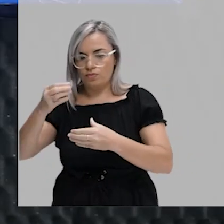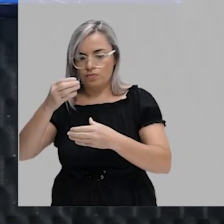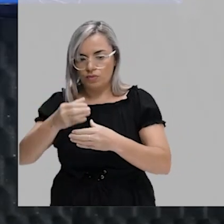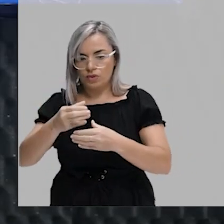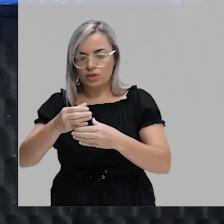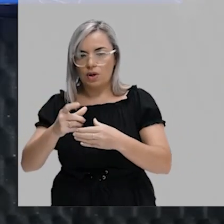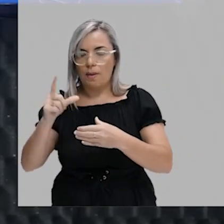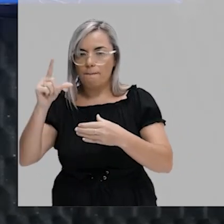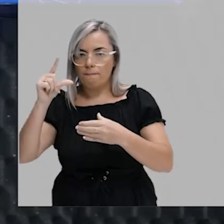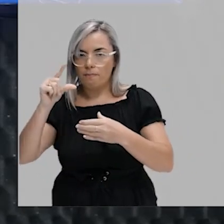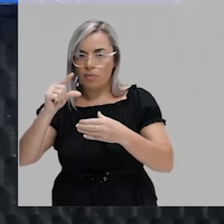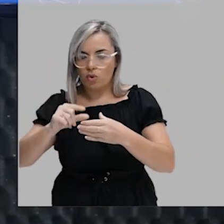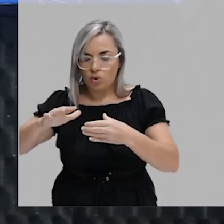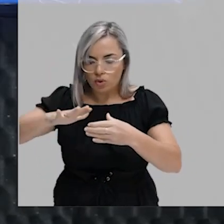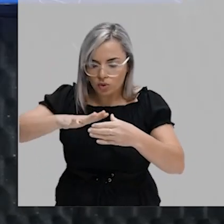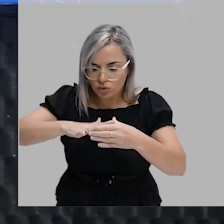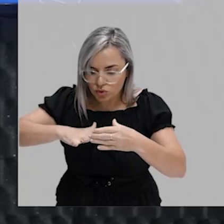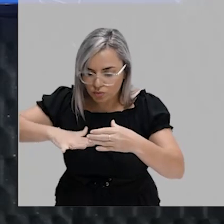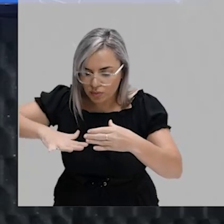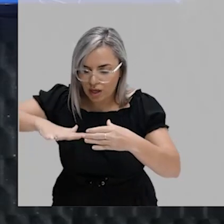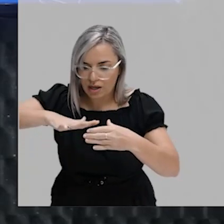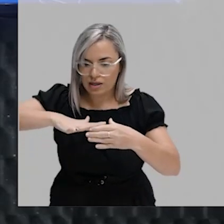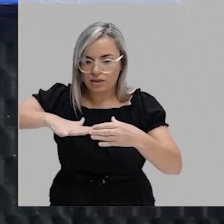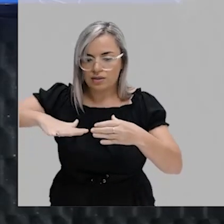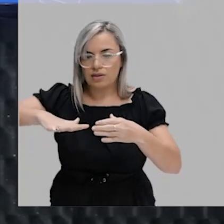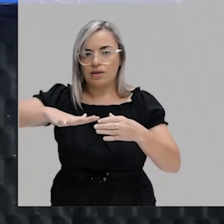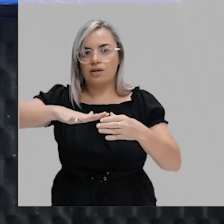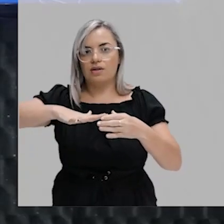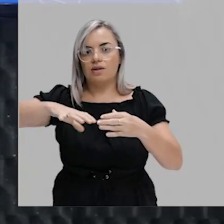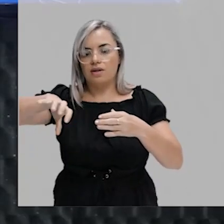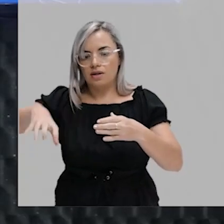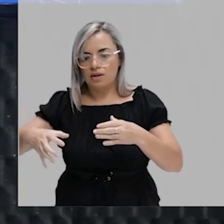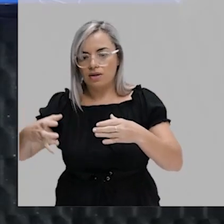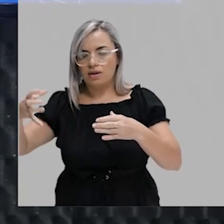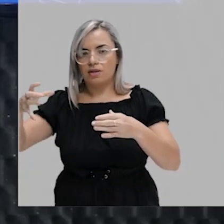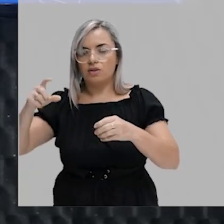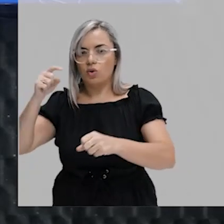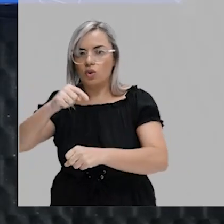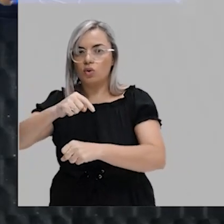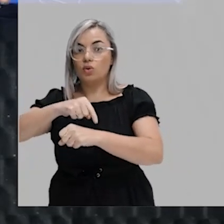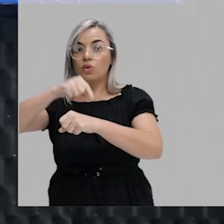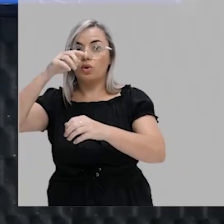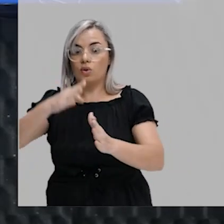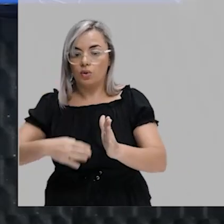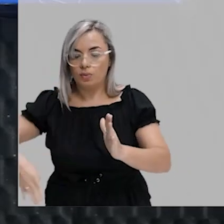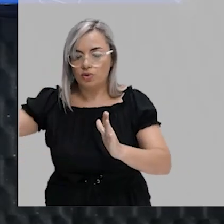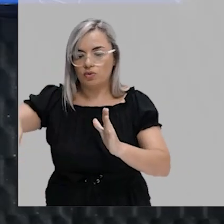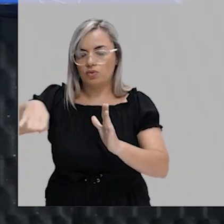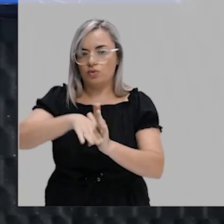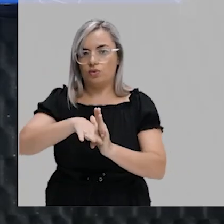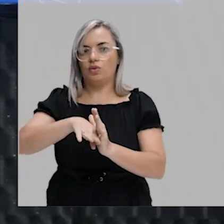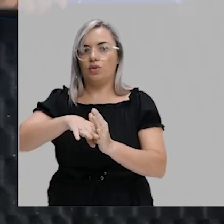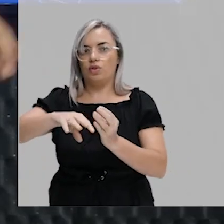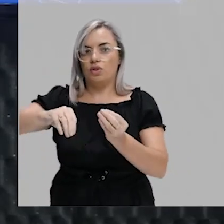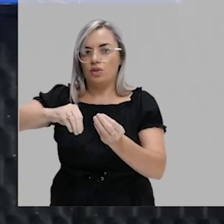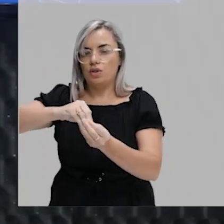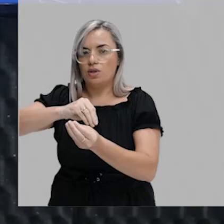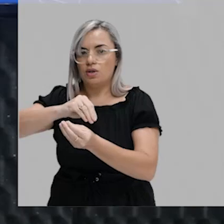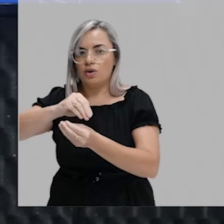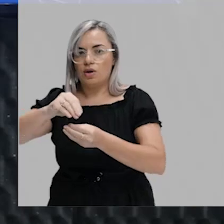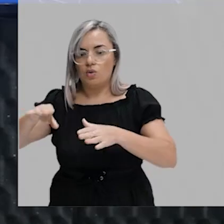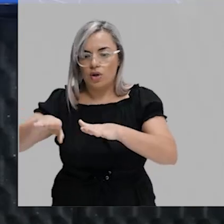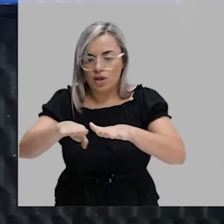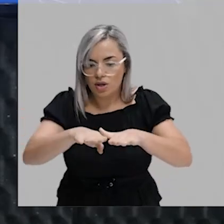menos soluto, até acontecer um momento em que, ó, esse soluto vai ficar totalmente distribuído de